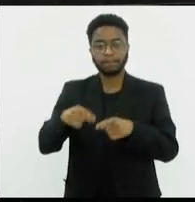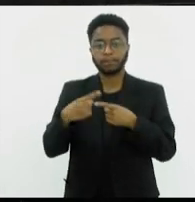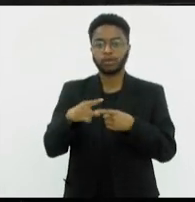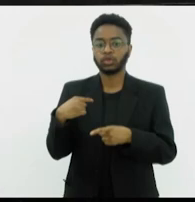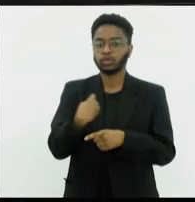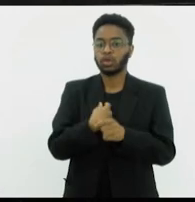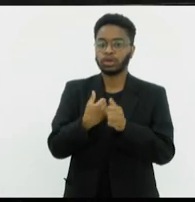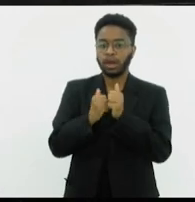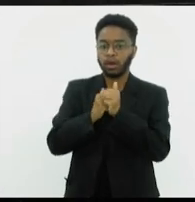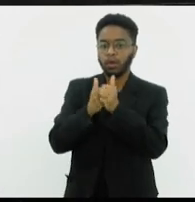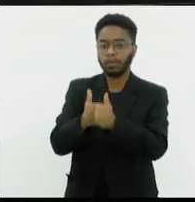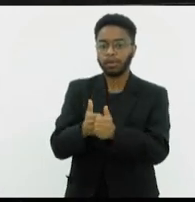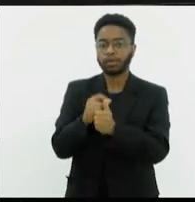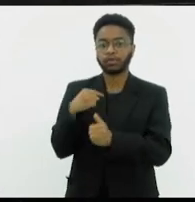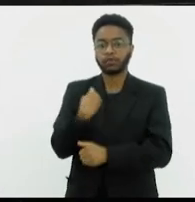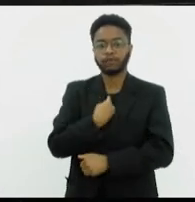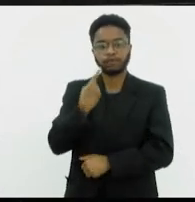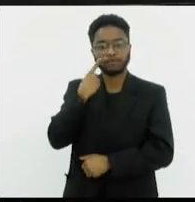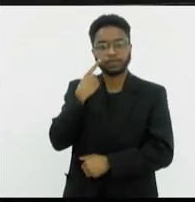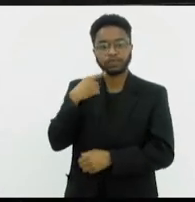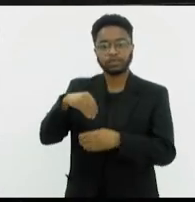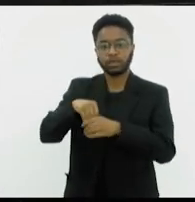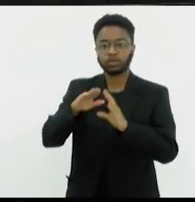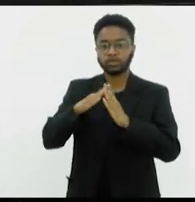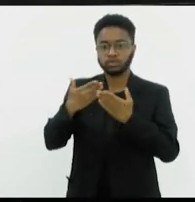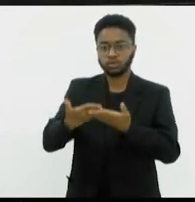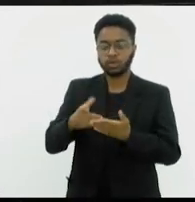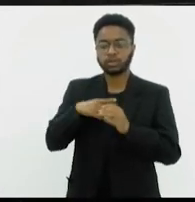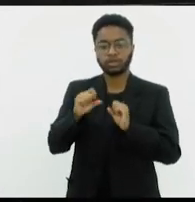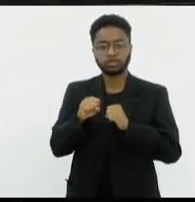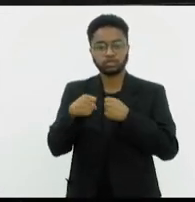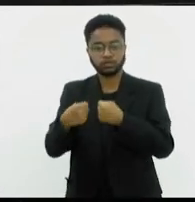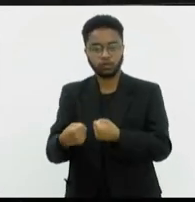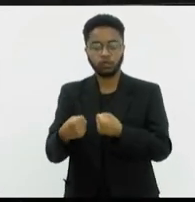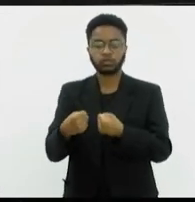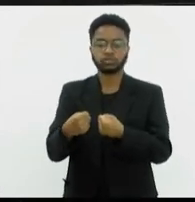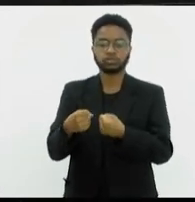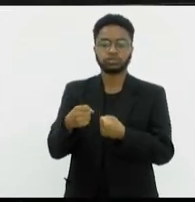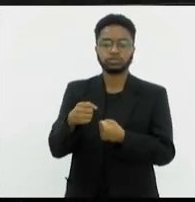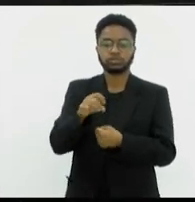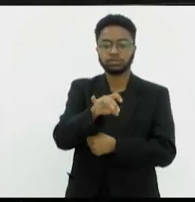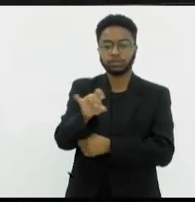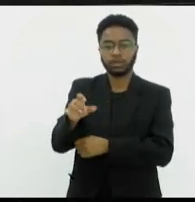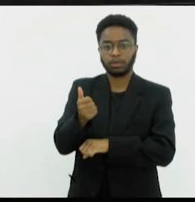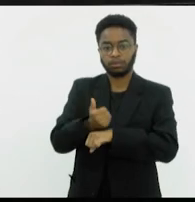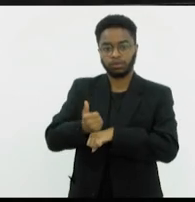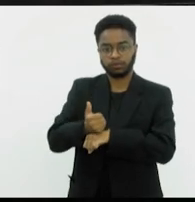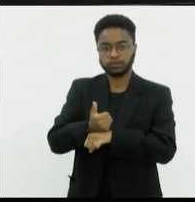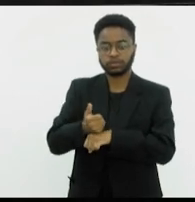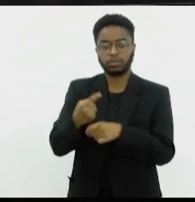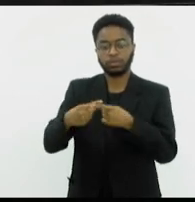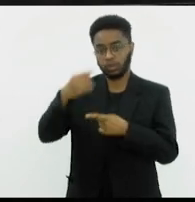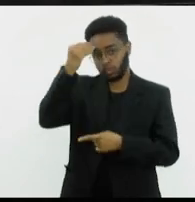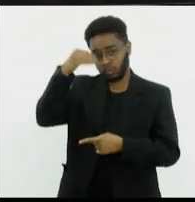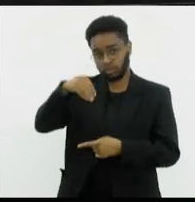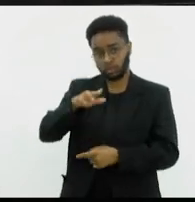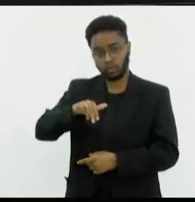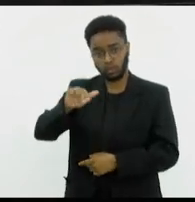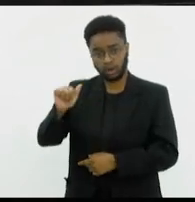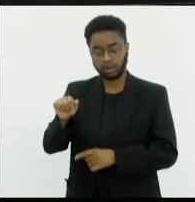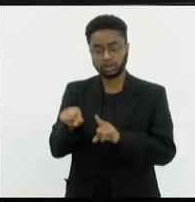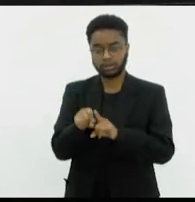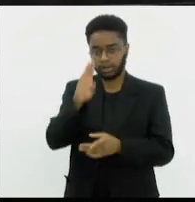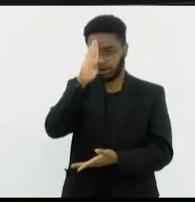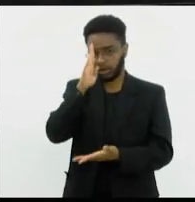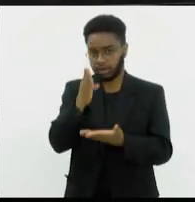na ponta, no chão da escola, a dedicação e empenho desses profissionais que não desistem, que